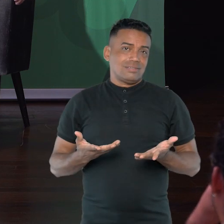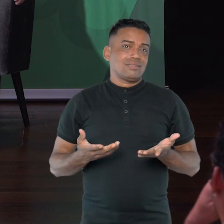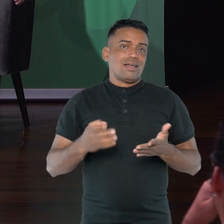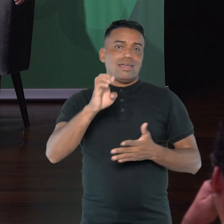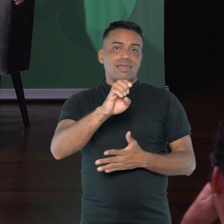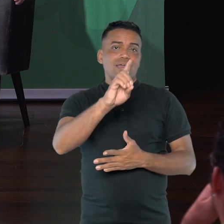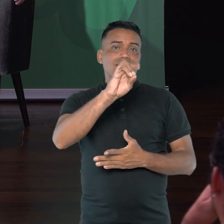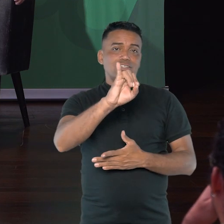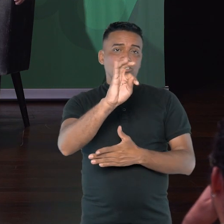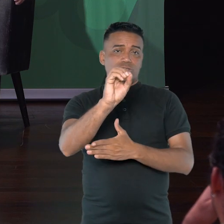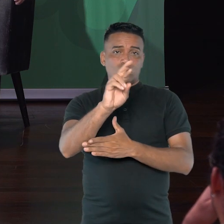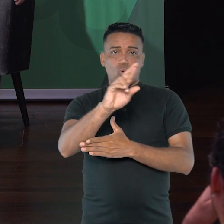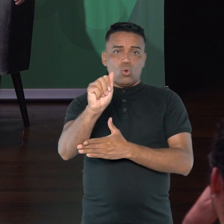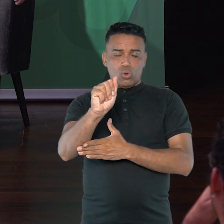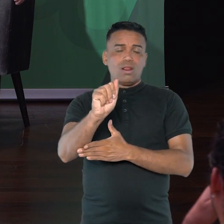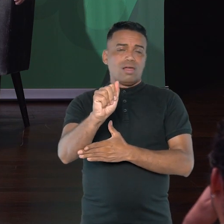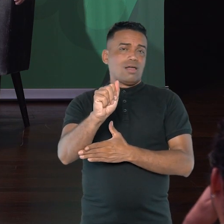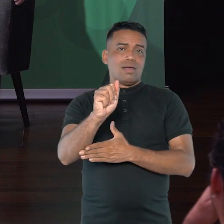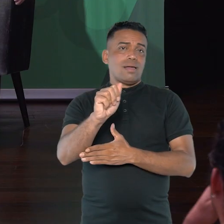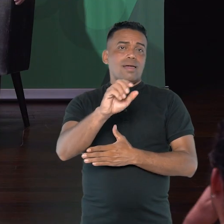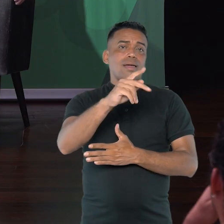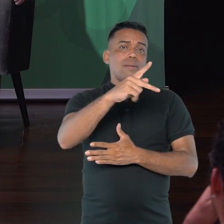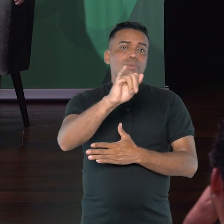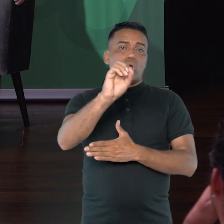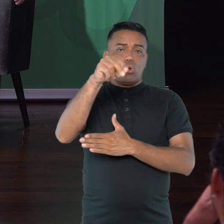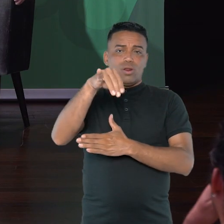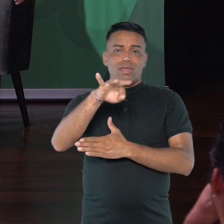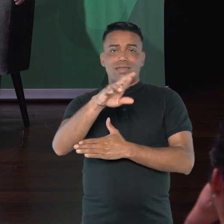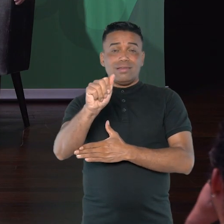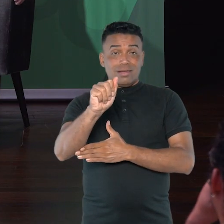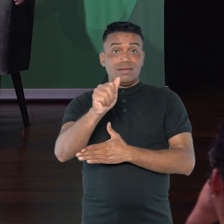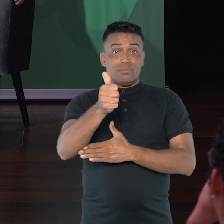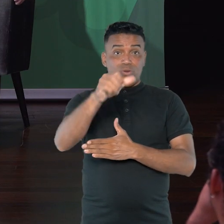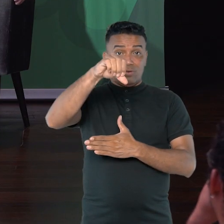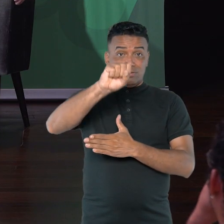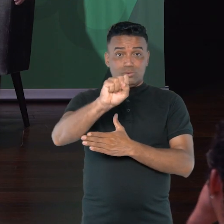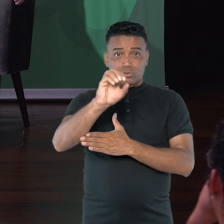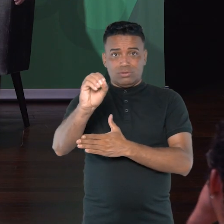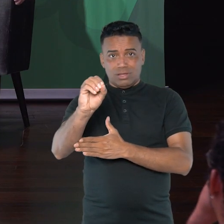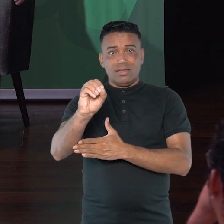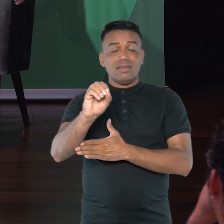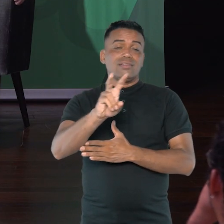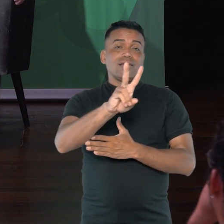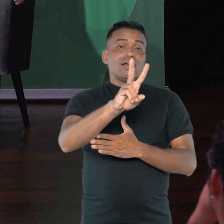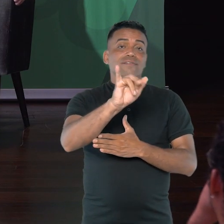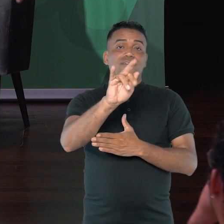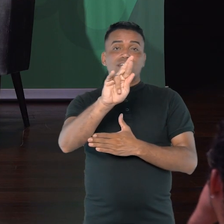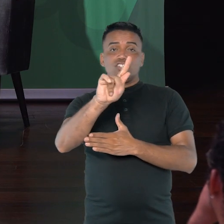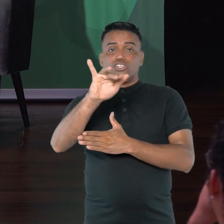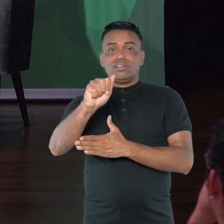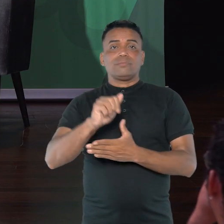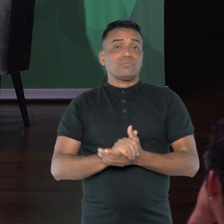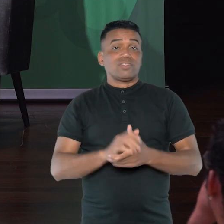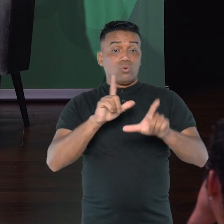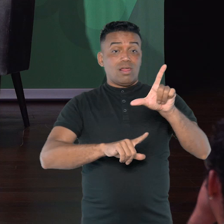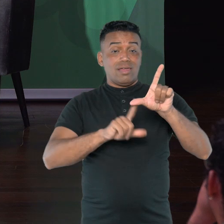Essa edição saiu pela Tesaurus, uma editora de Brasília, em 1980, da Virginia Lemos, e foi selecionado esse trecho para essa edição. E A Letra da